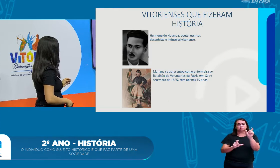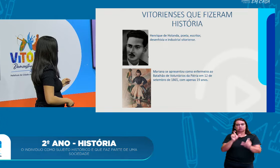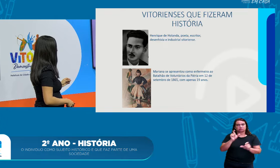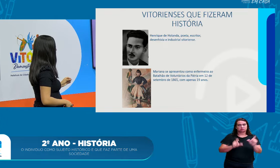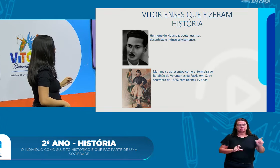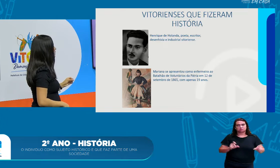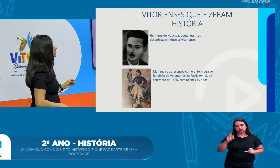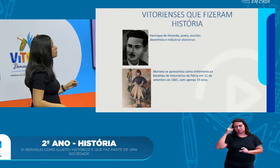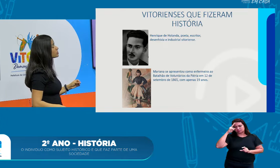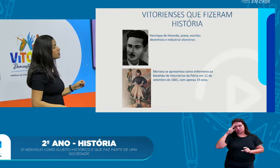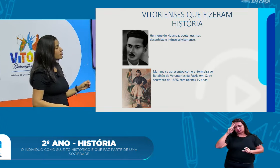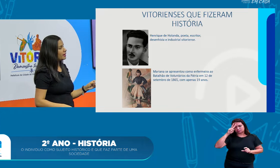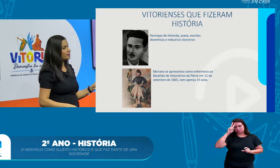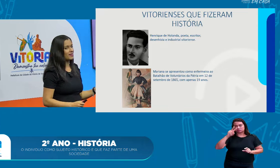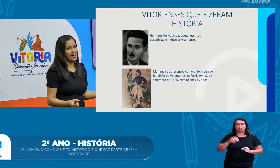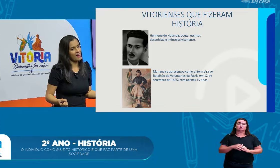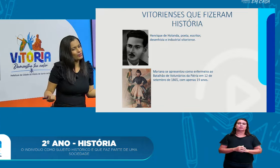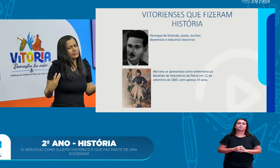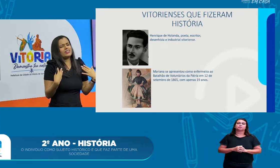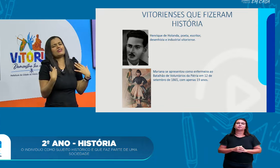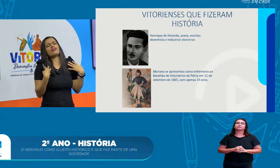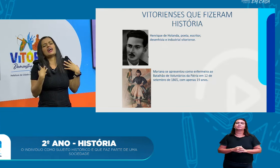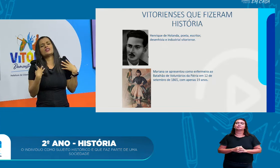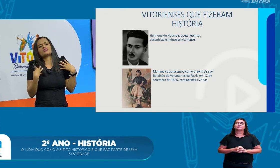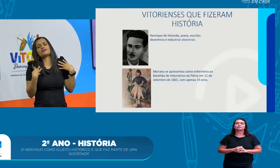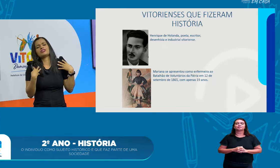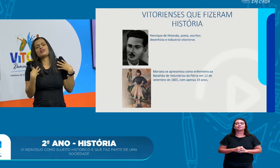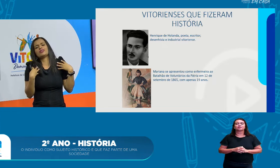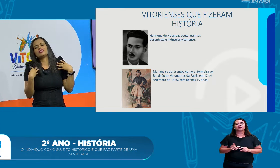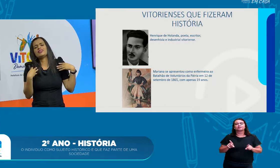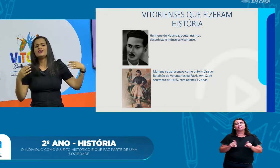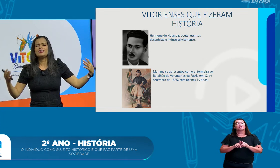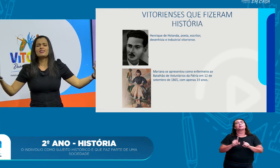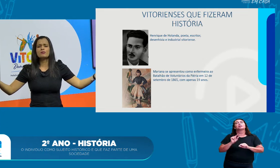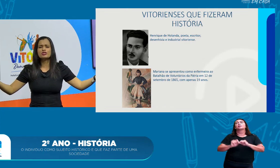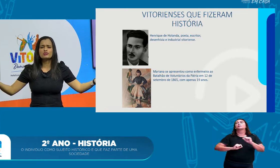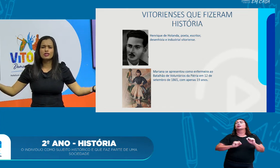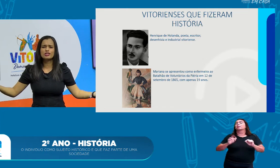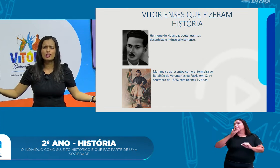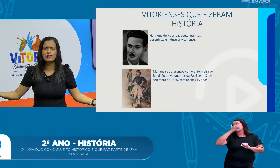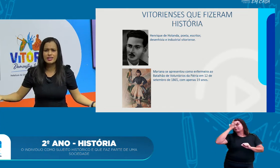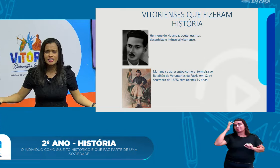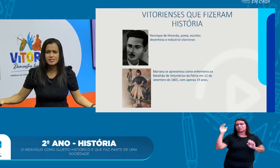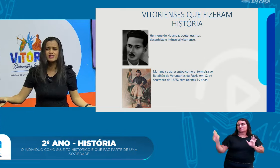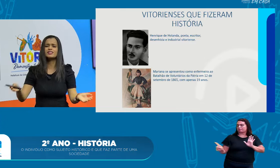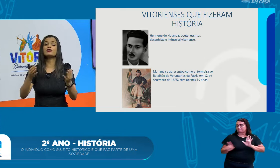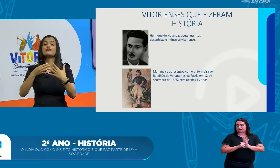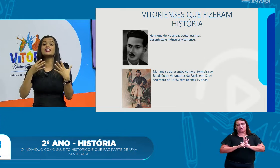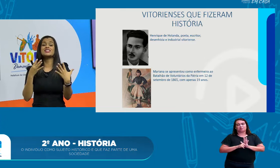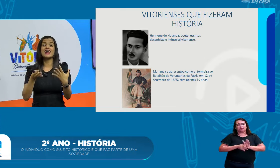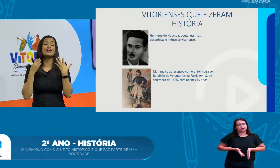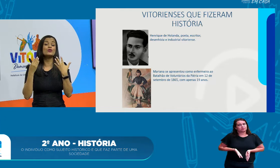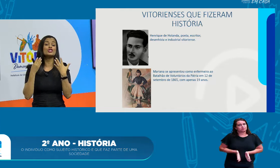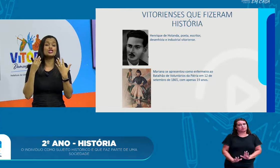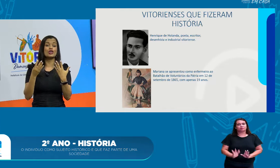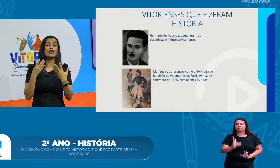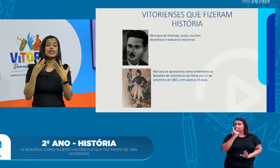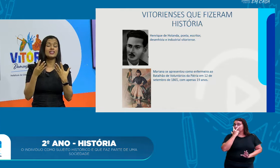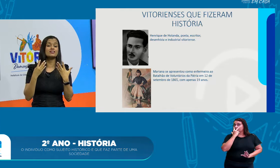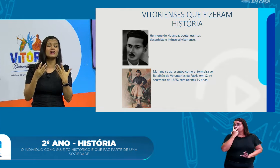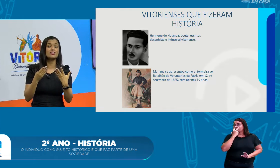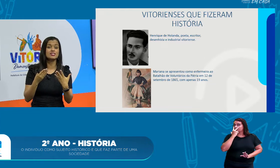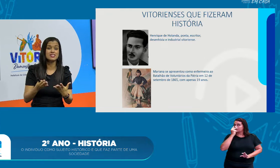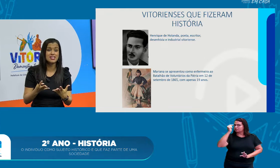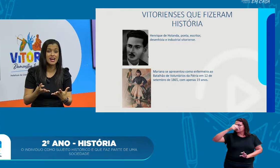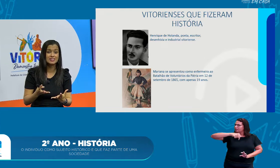lá. E temos também, claro, eu tinha que falar da nossa Vitória, né? temos vitorienses que fizeram história